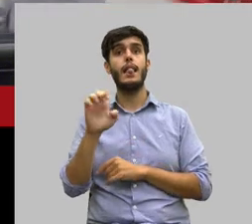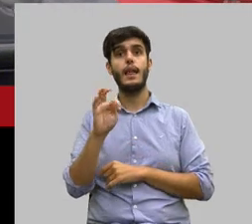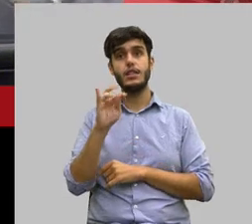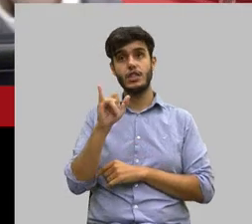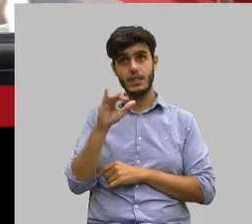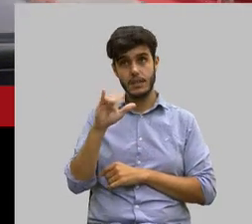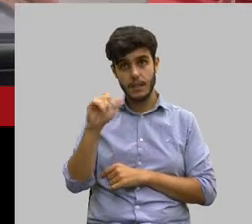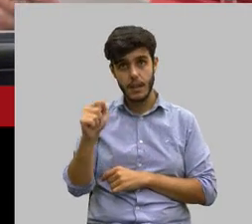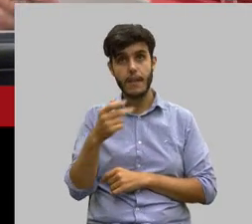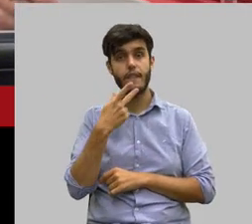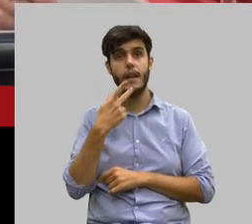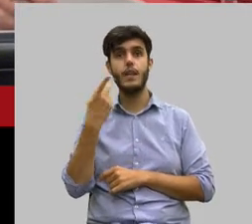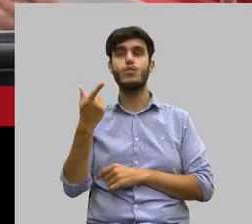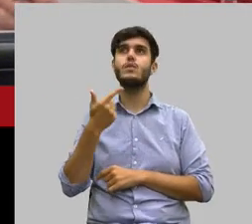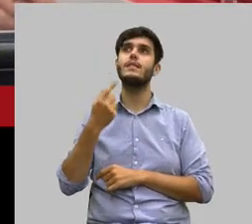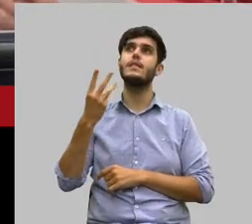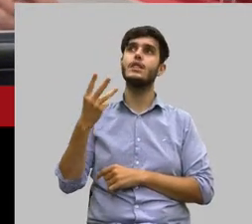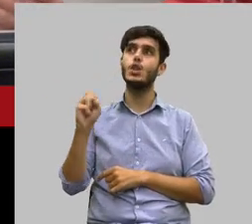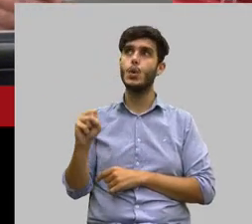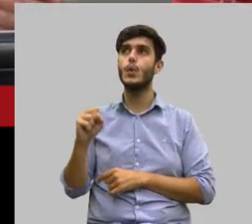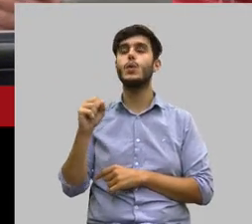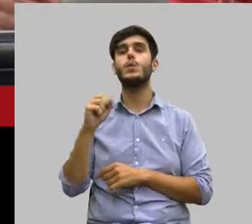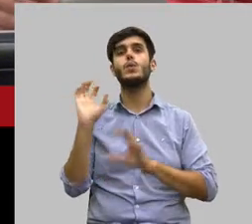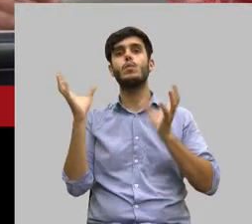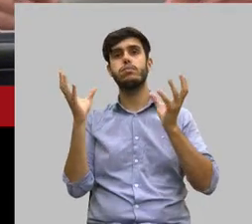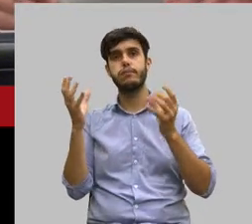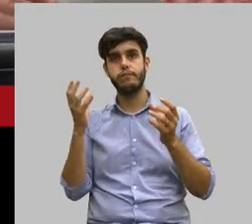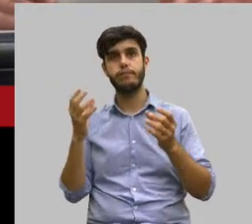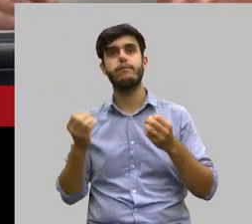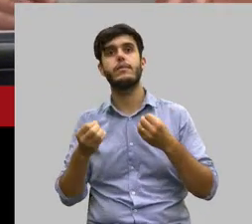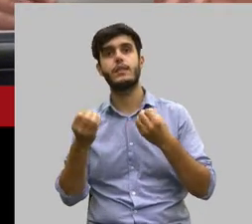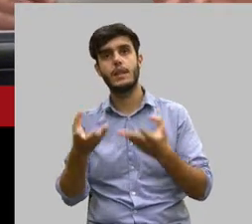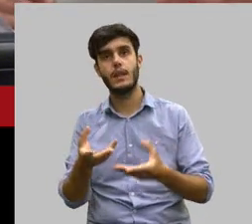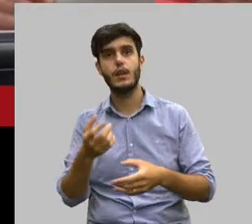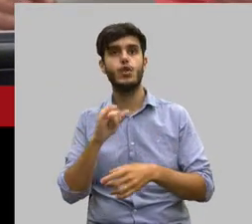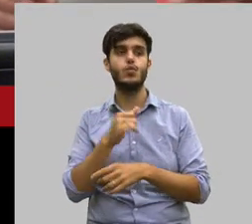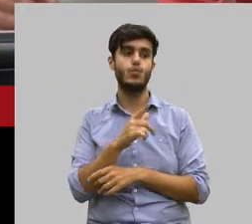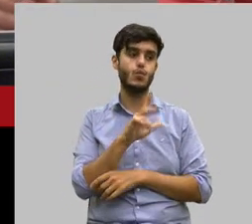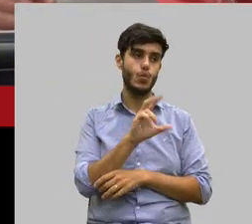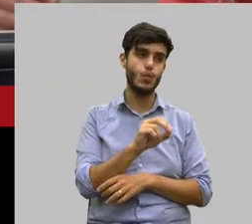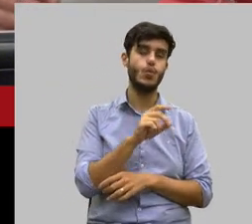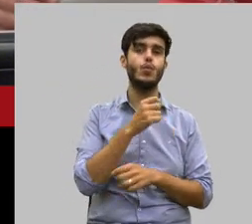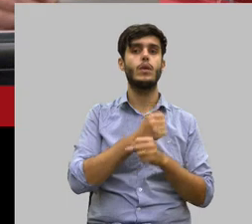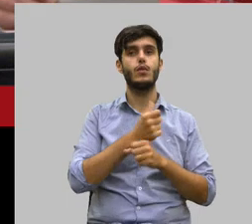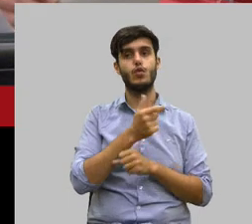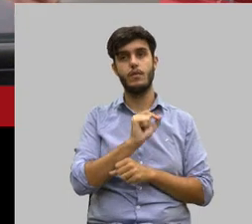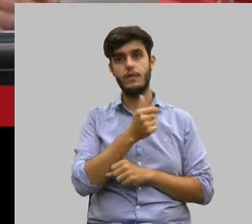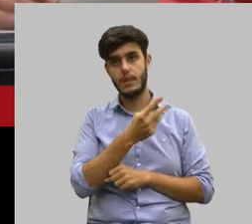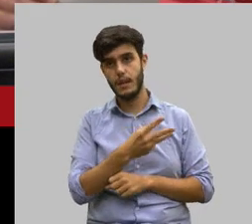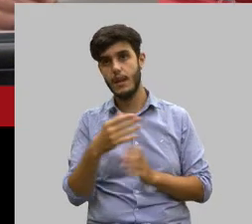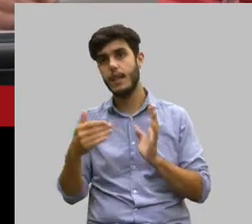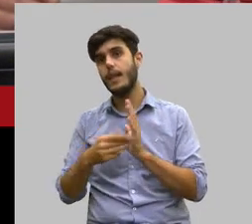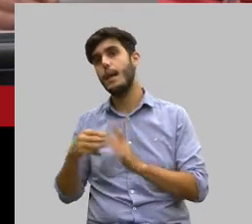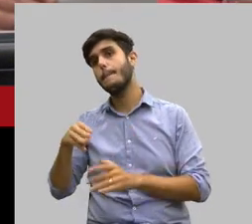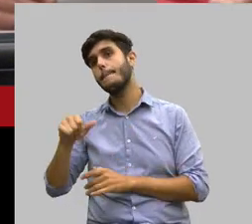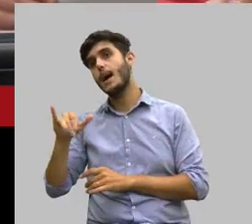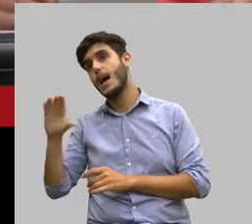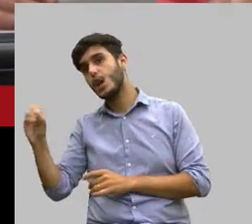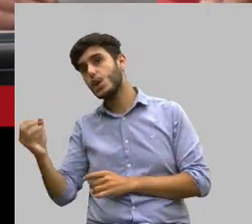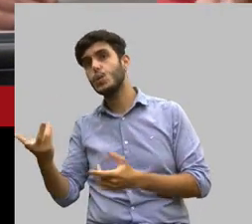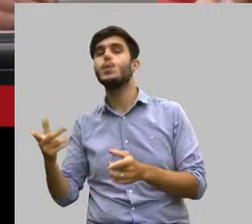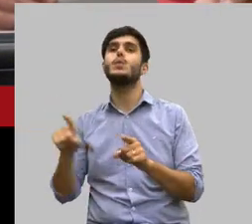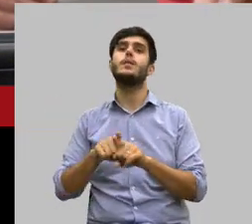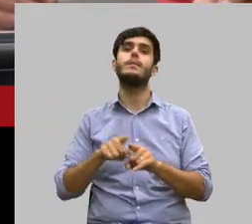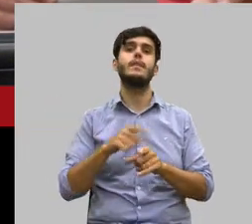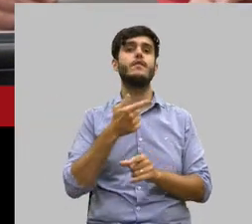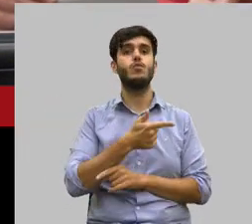238 viaturas entregues eh de julho de 2023 a maio eh depois mais 229 viaturas em